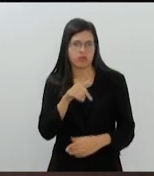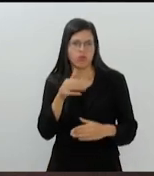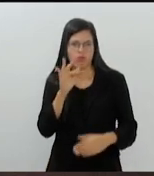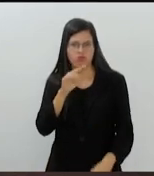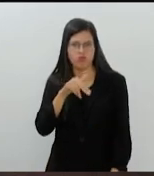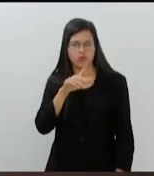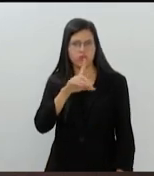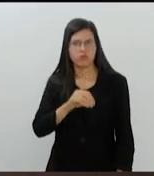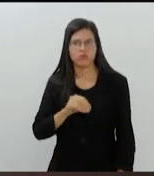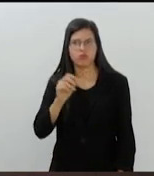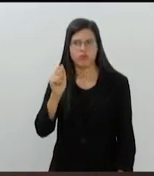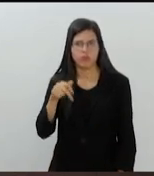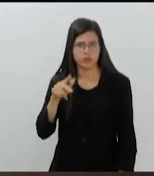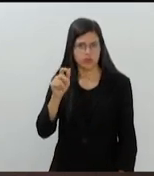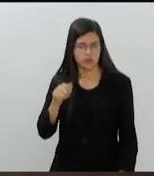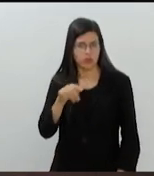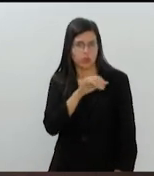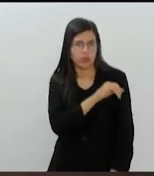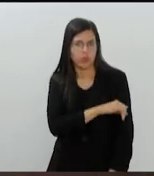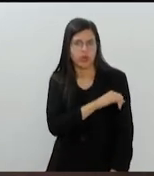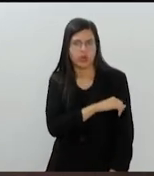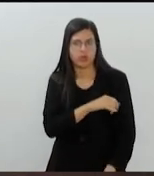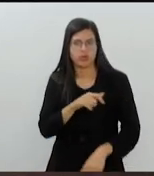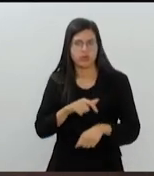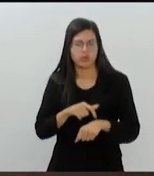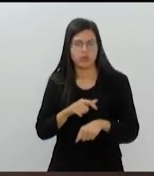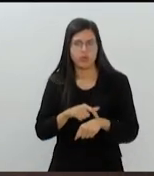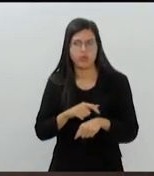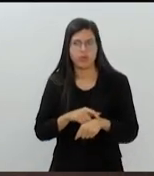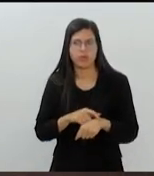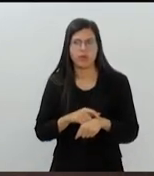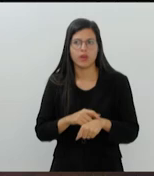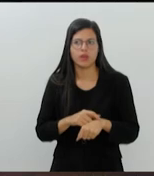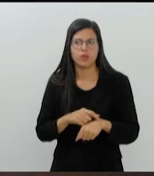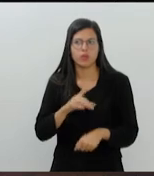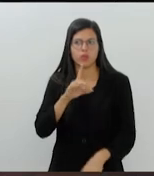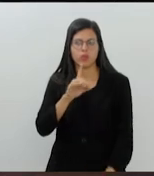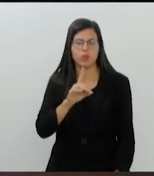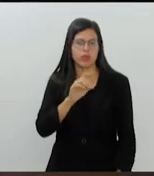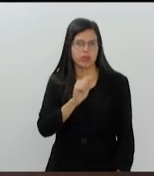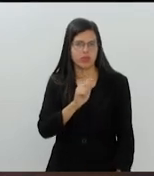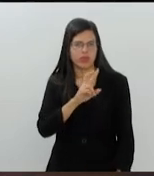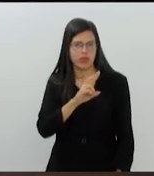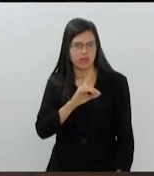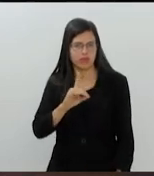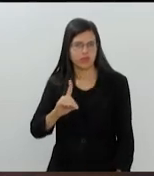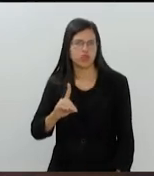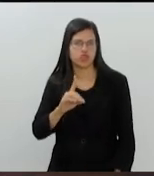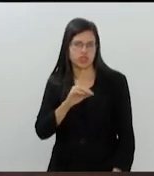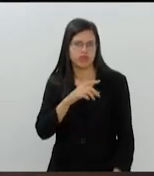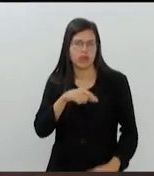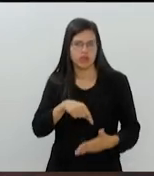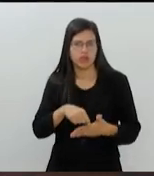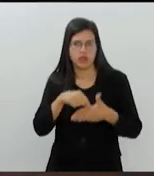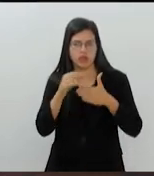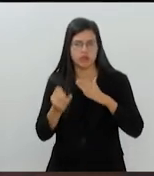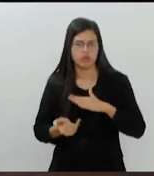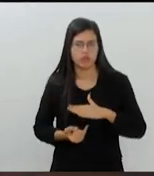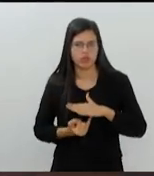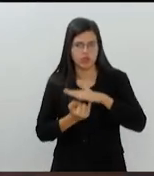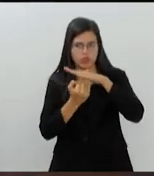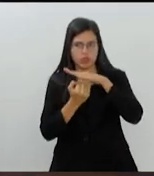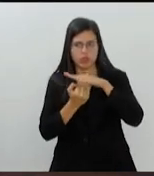Janeiro, que neste momento está sob a direção de David Marcon. O Instituto, ele acaba de